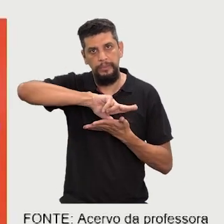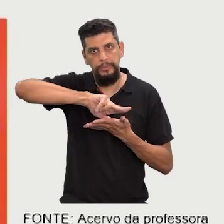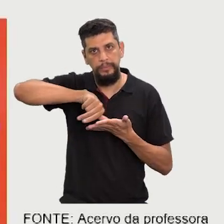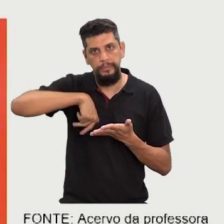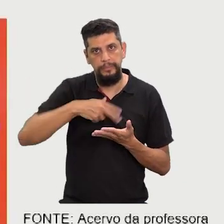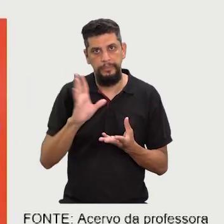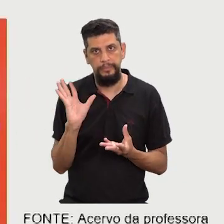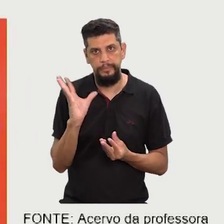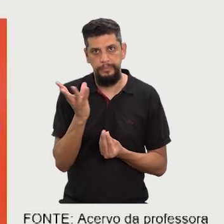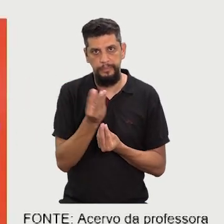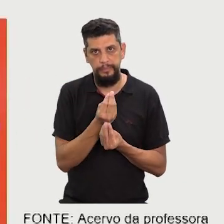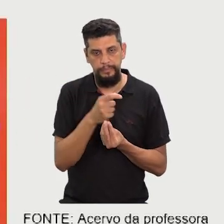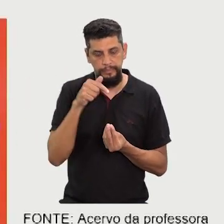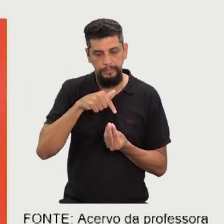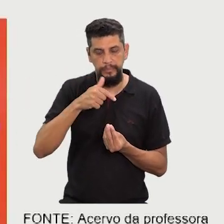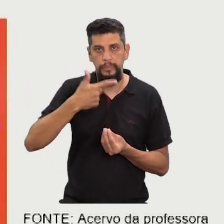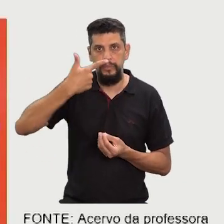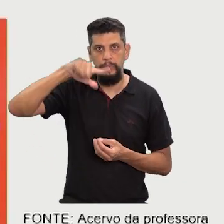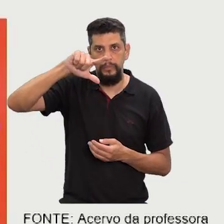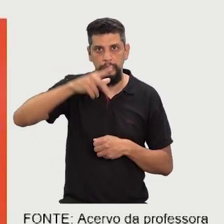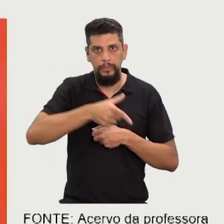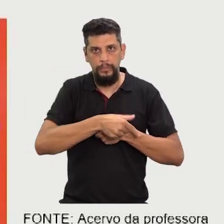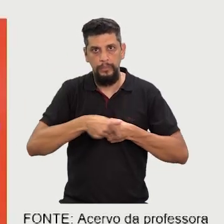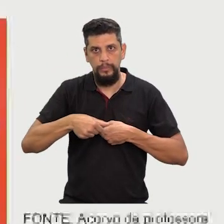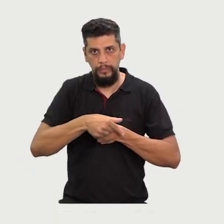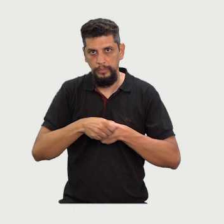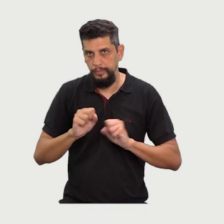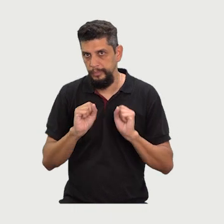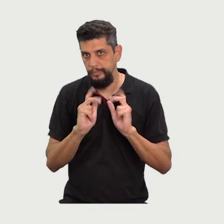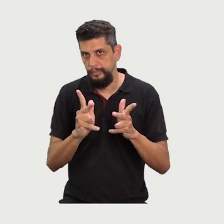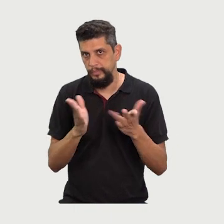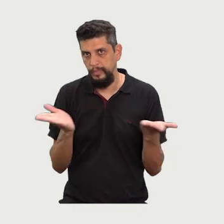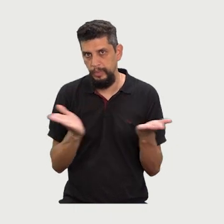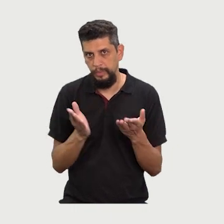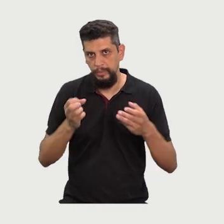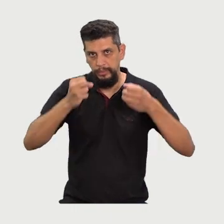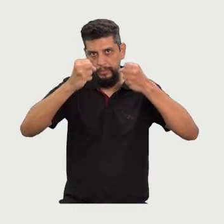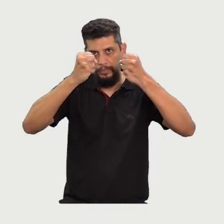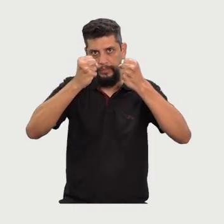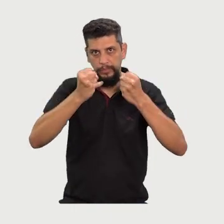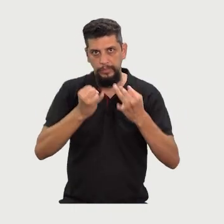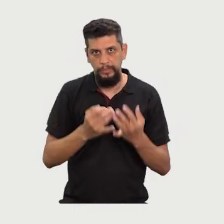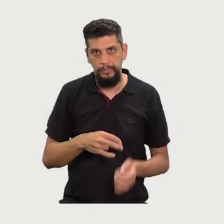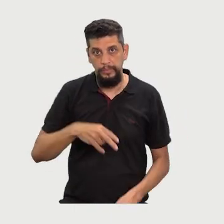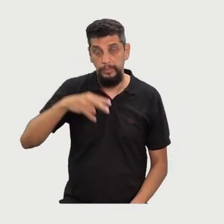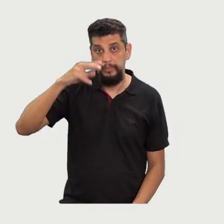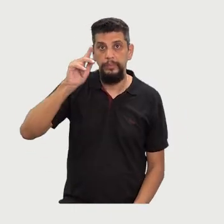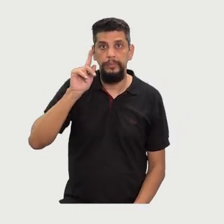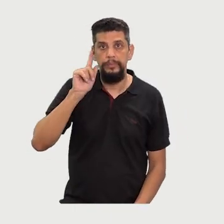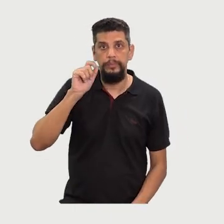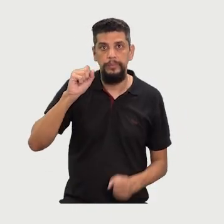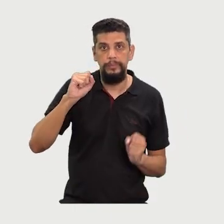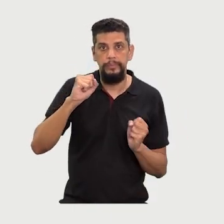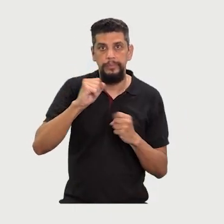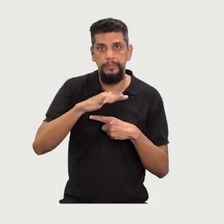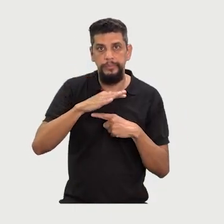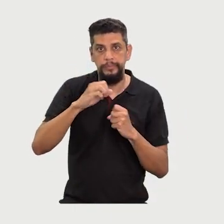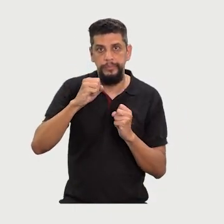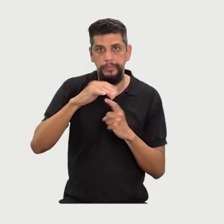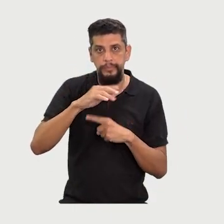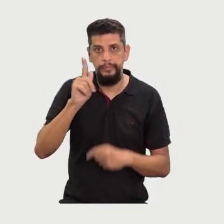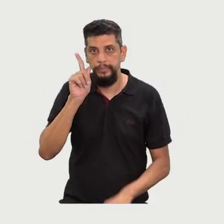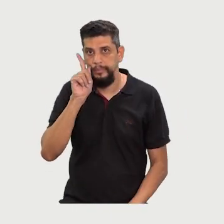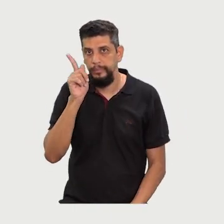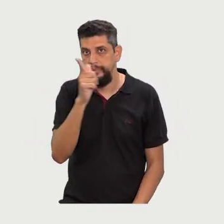várias outras obras ilustradas em parceria com outros autores, certo? Gente, já que a gente vai falar de um mito grego, a gente tem que saber um pouquinho